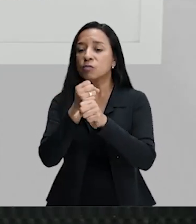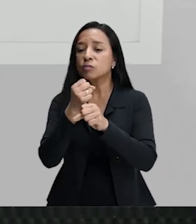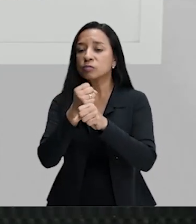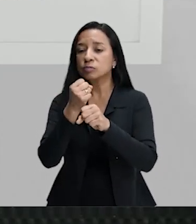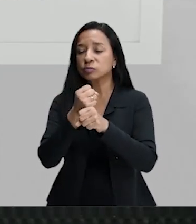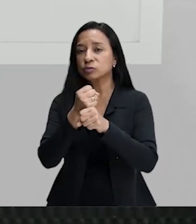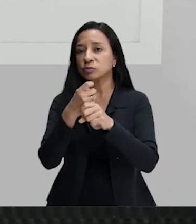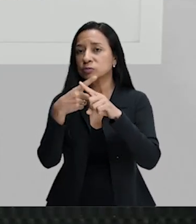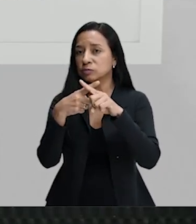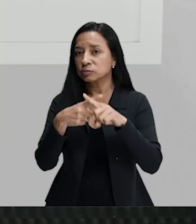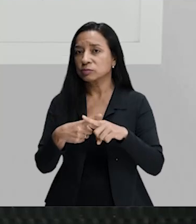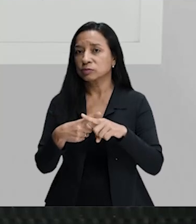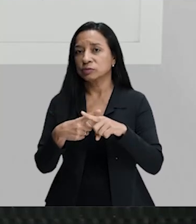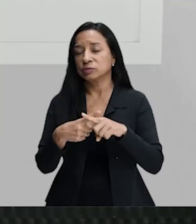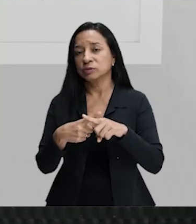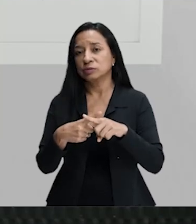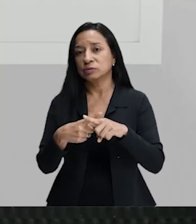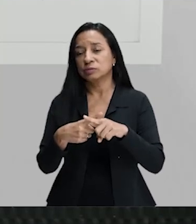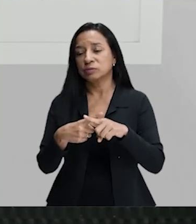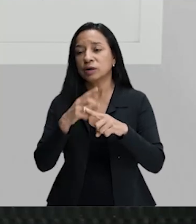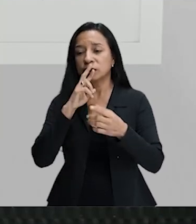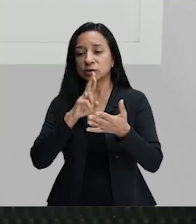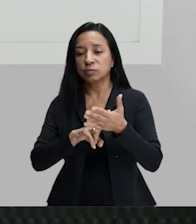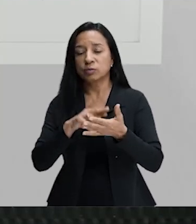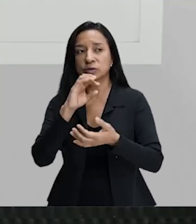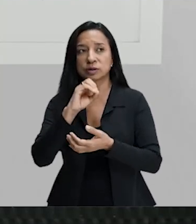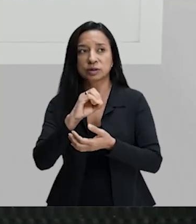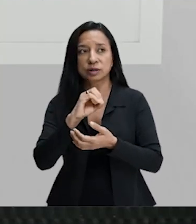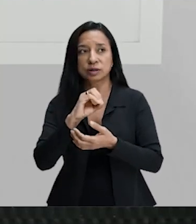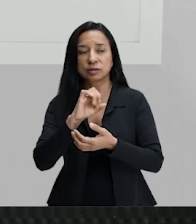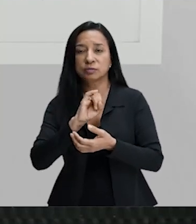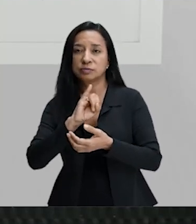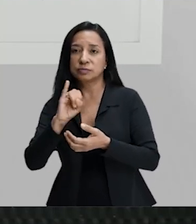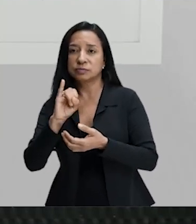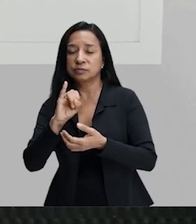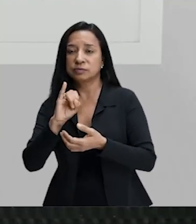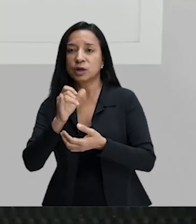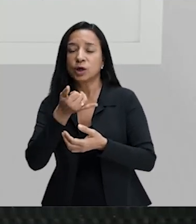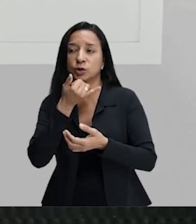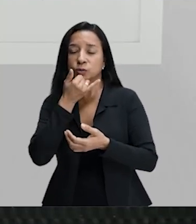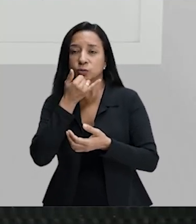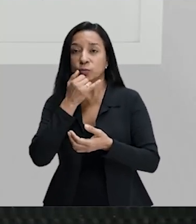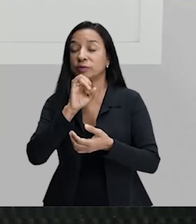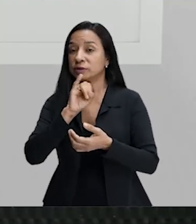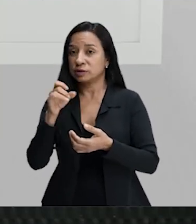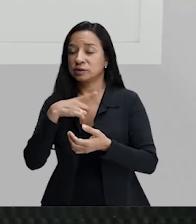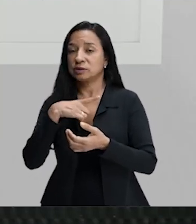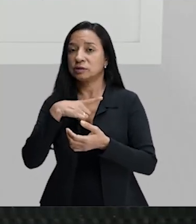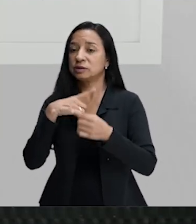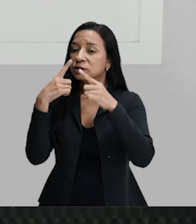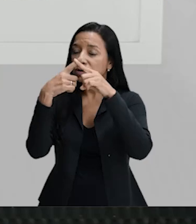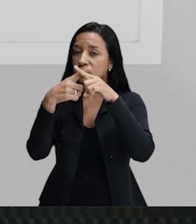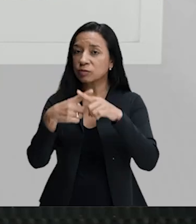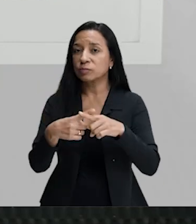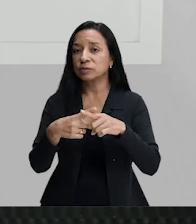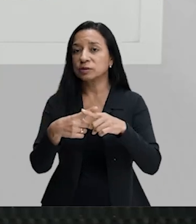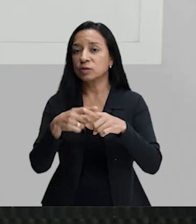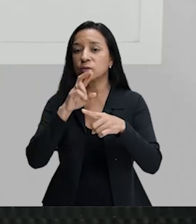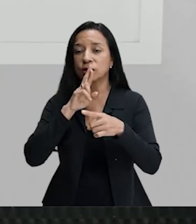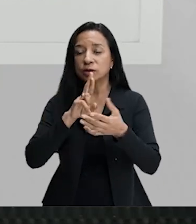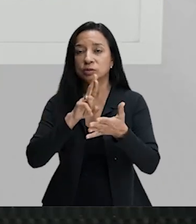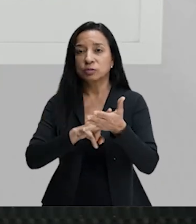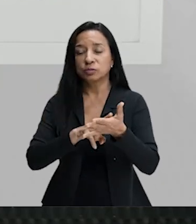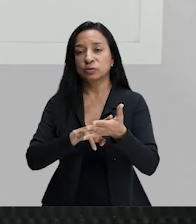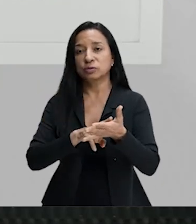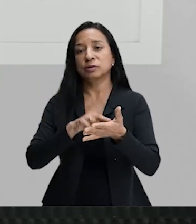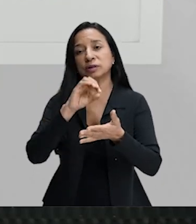o resultado dá 0, né? Se eu tenho x multiplicado por x ao quadrado menos 4x mais 3, e esse